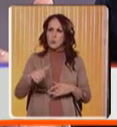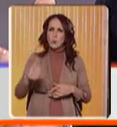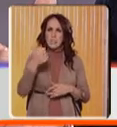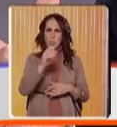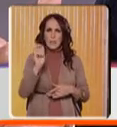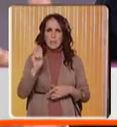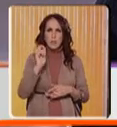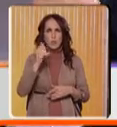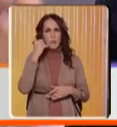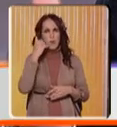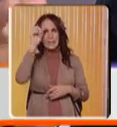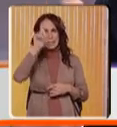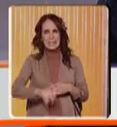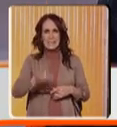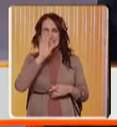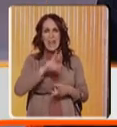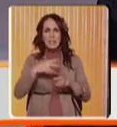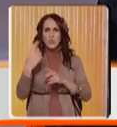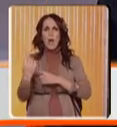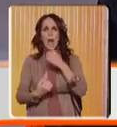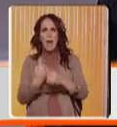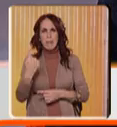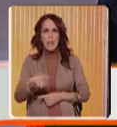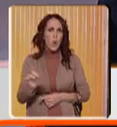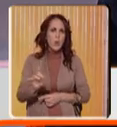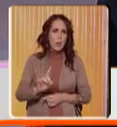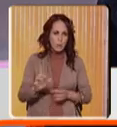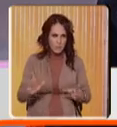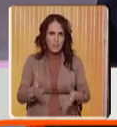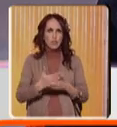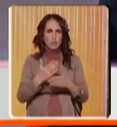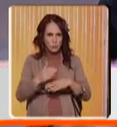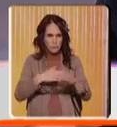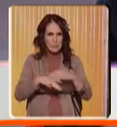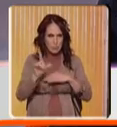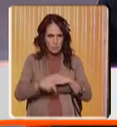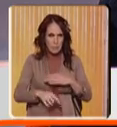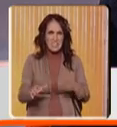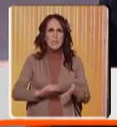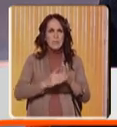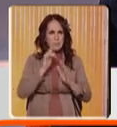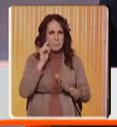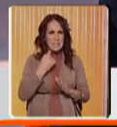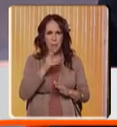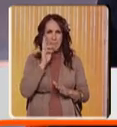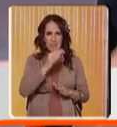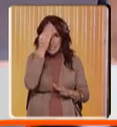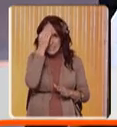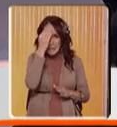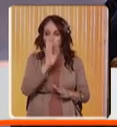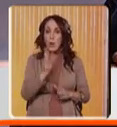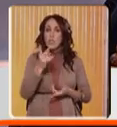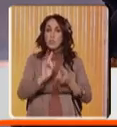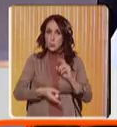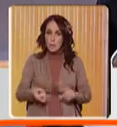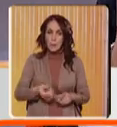minutos de telemóvel por dia e tentaram ver se havia alterações. E realmente, se fizeram um estudo em PET scan, que é um daqueles exames especiais para ver o cérebro, acontece